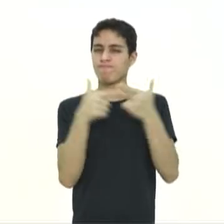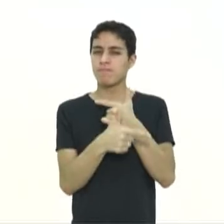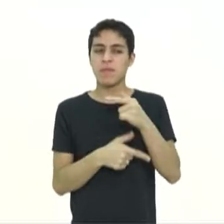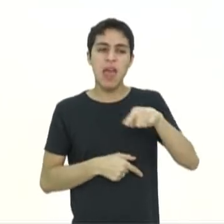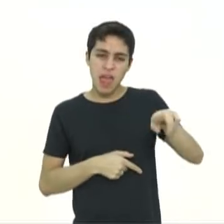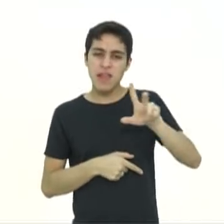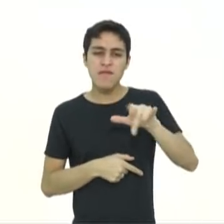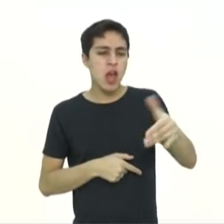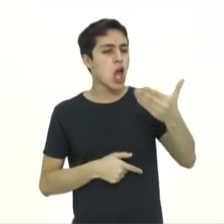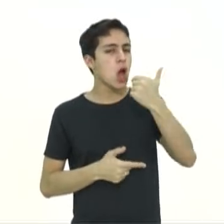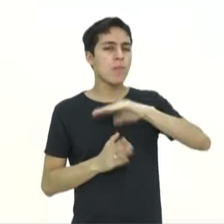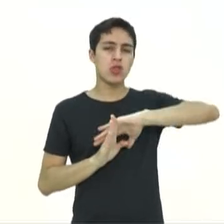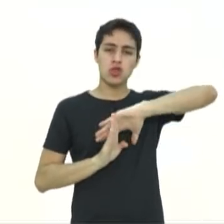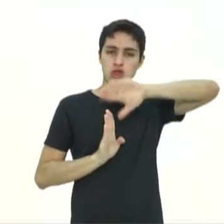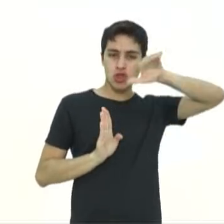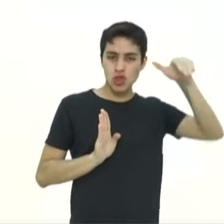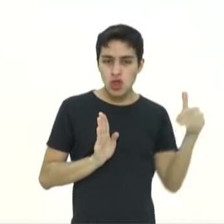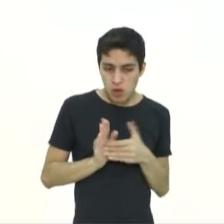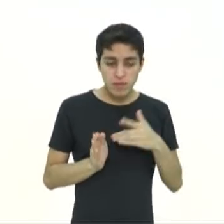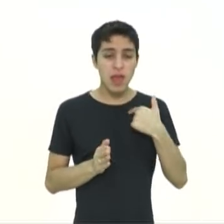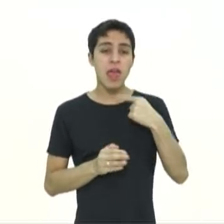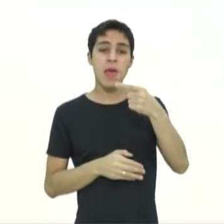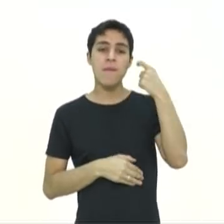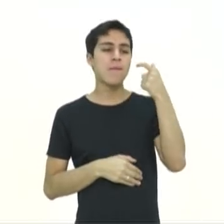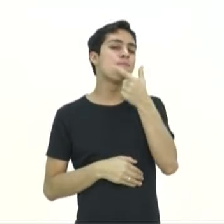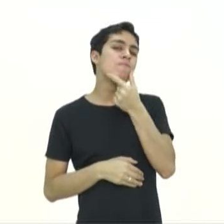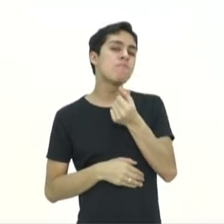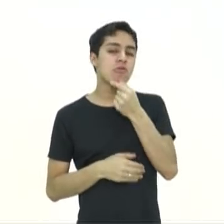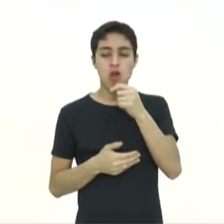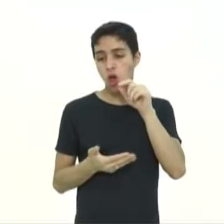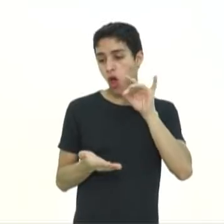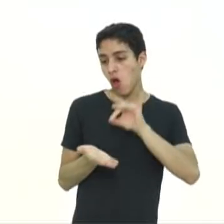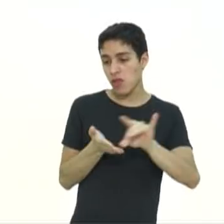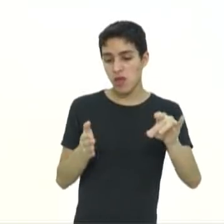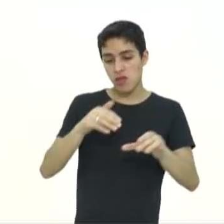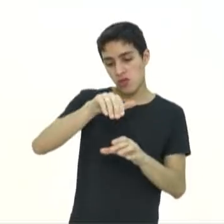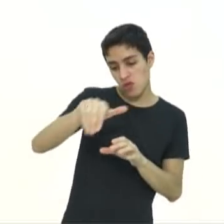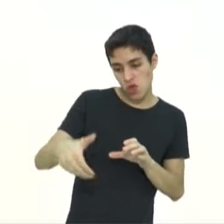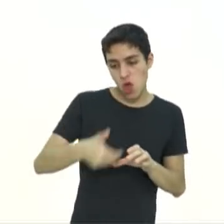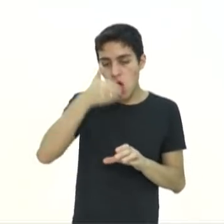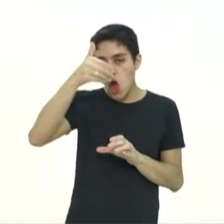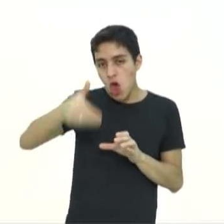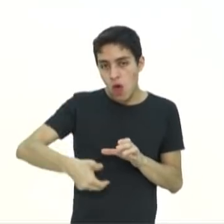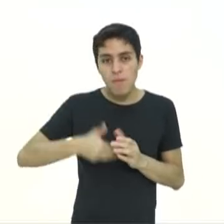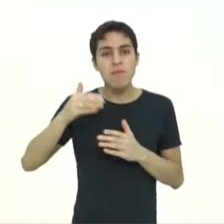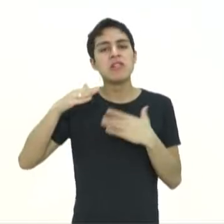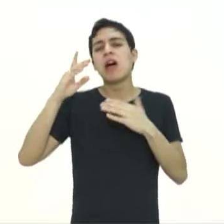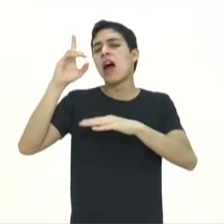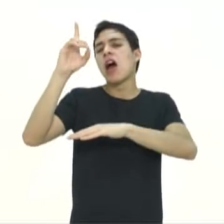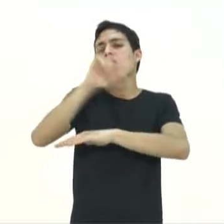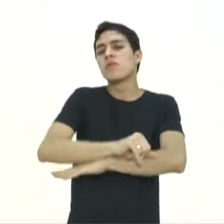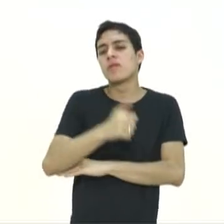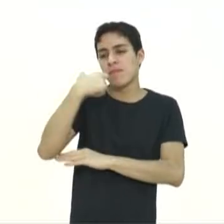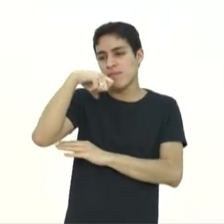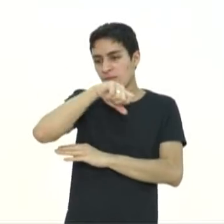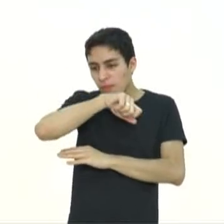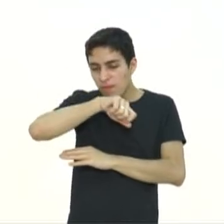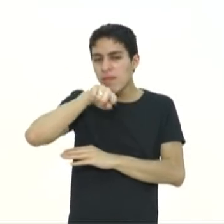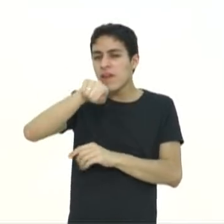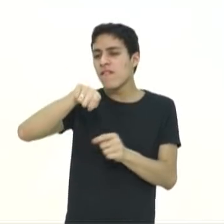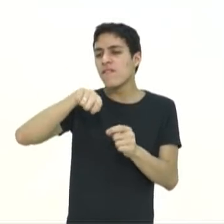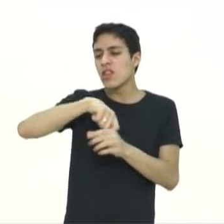ainda vai comer de tudo. Quando eu era menino, detestava sopa. Aí um dia minha mãe fez sopa com macarrão de